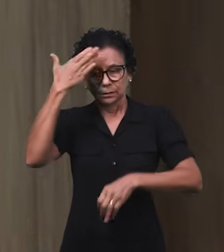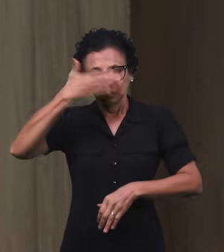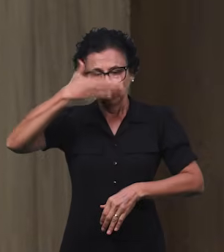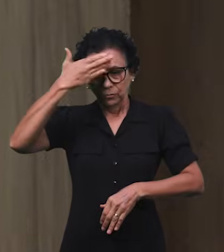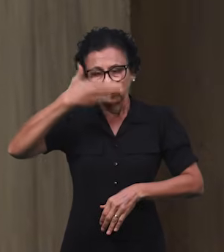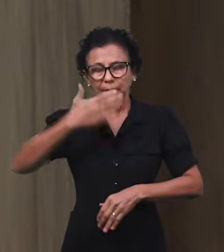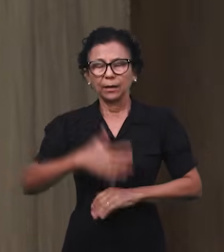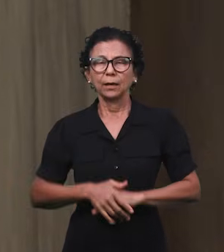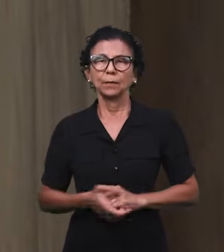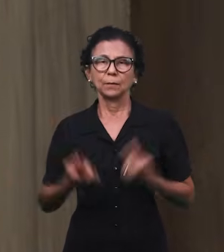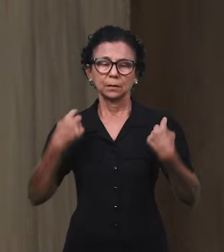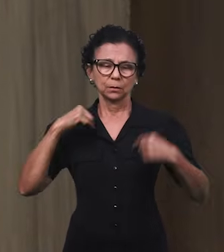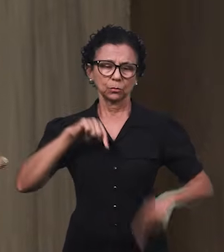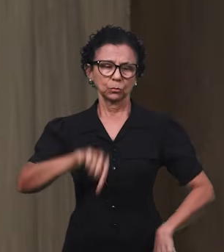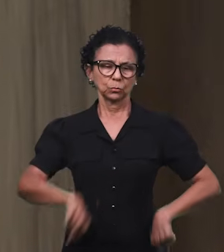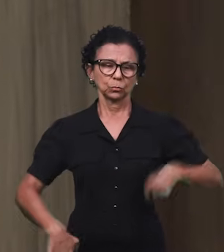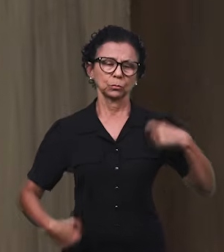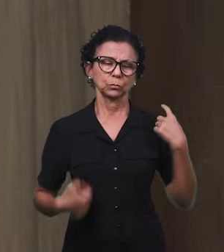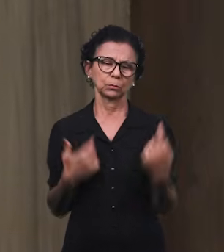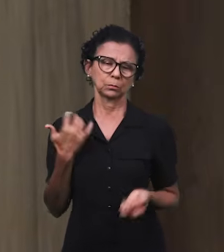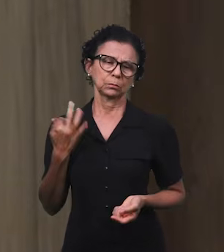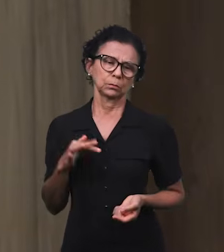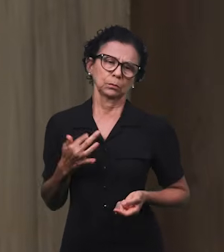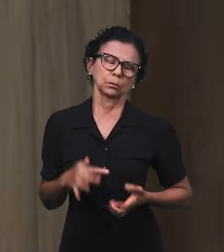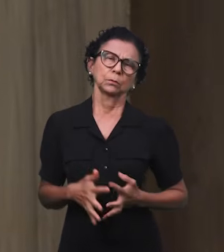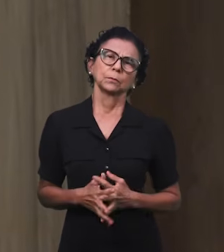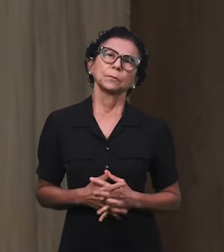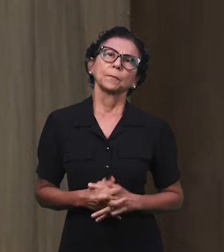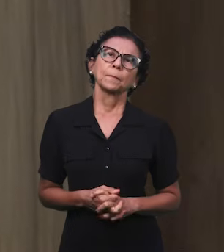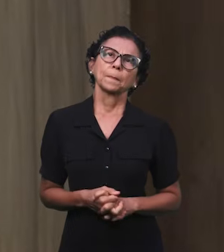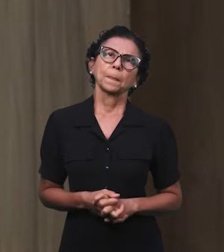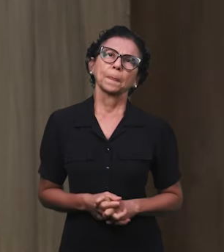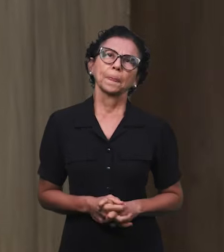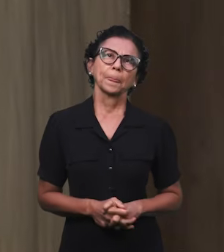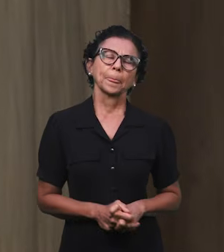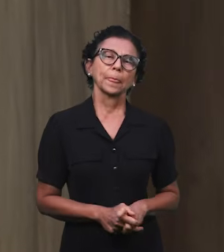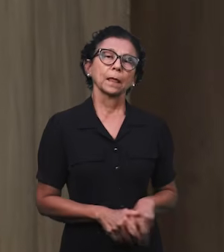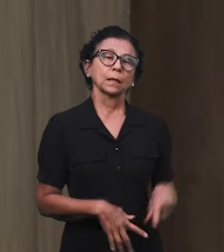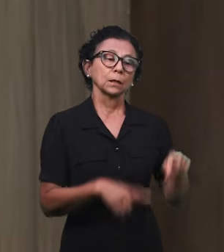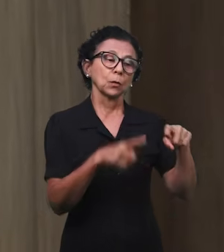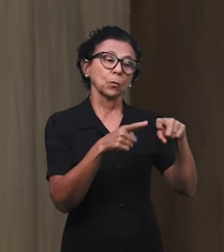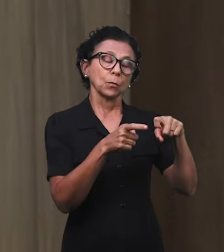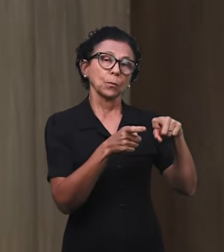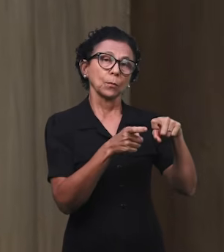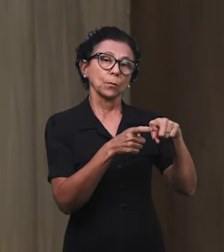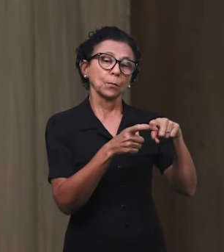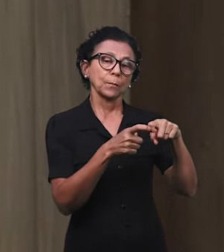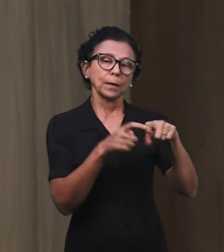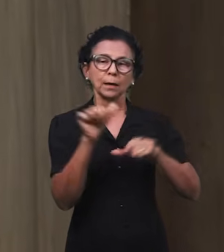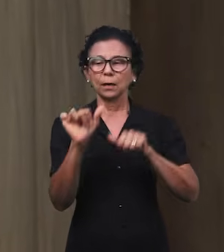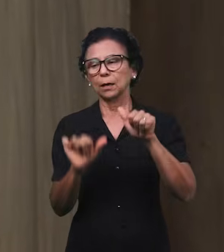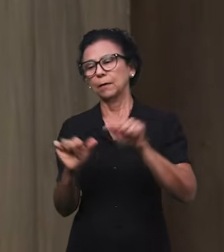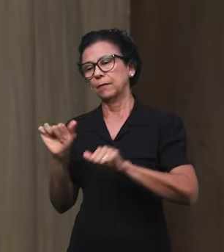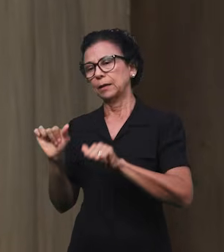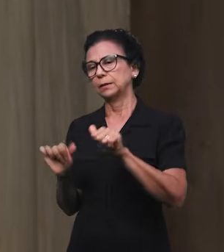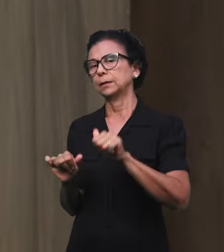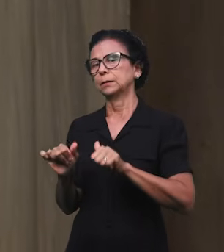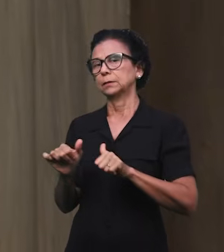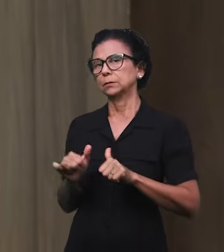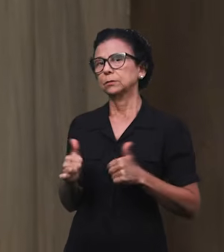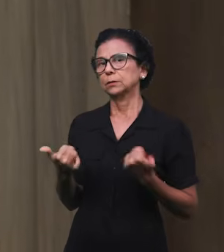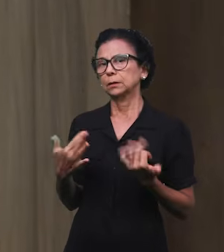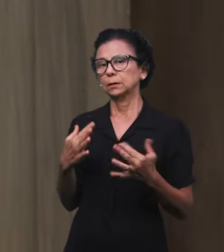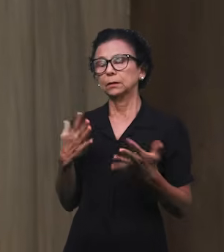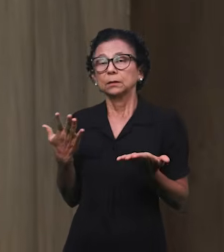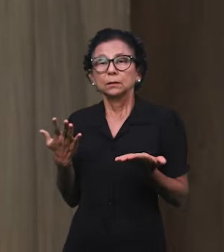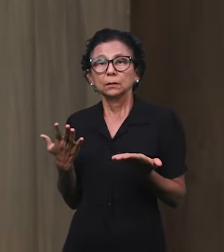E mediante essa avaliação médica, né, funcional, então a gente vê que não está mais escondido, né?